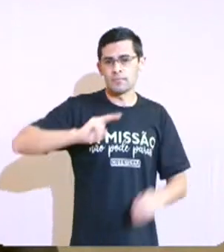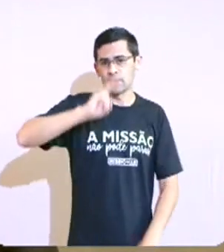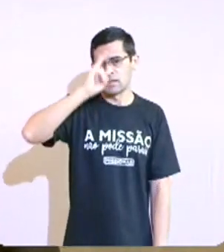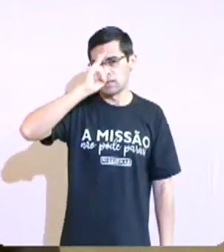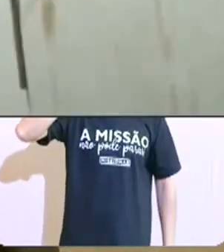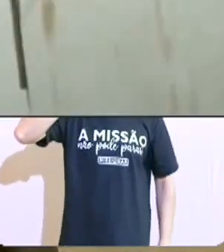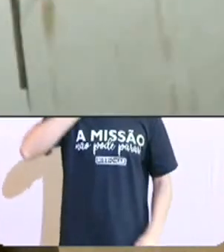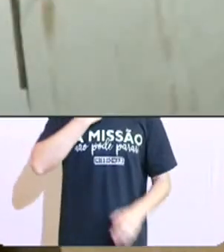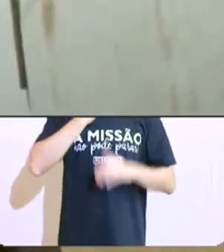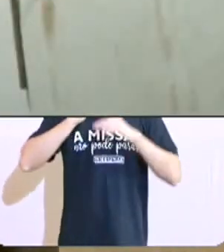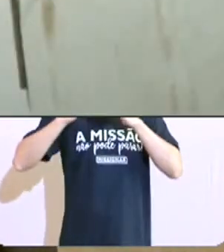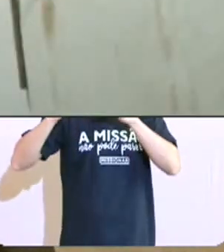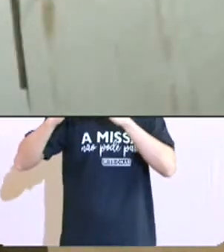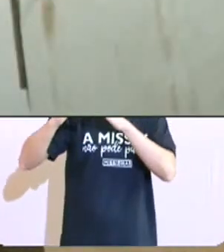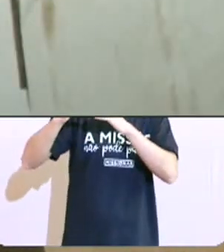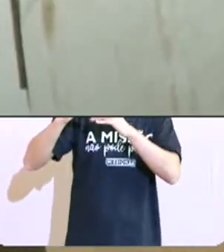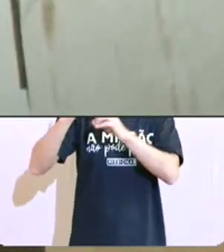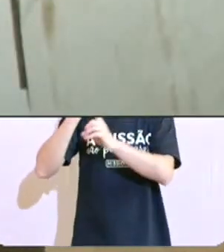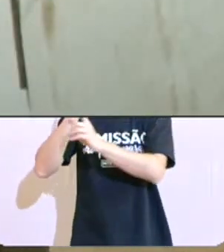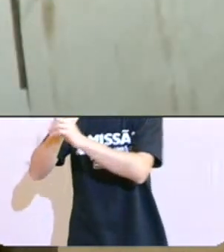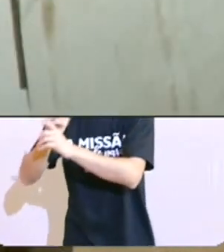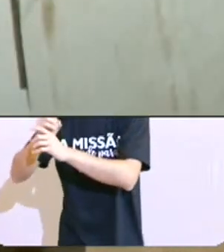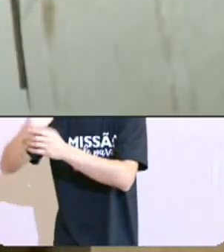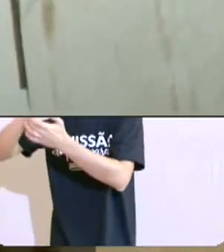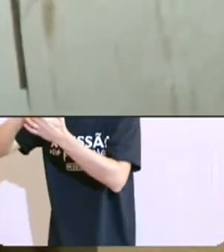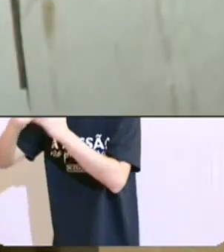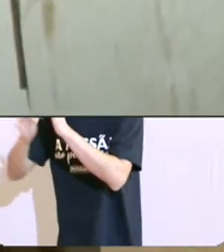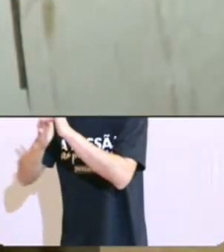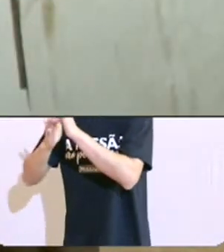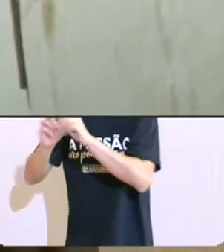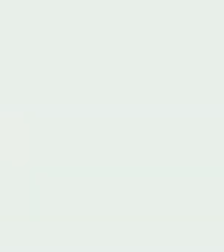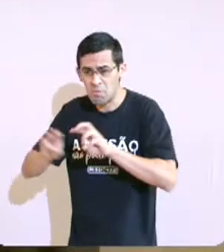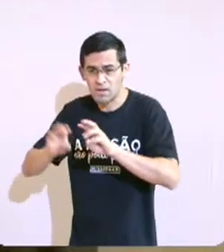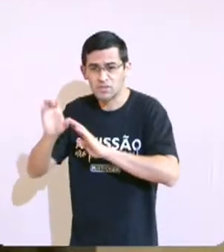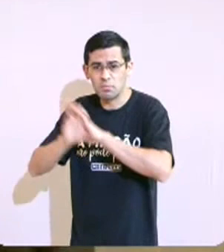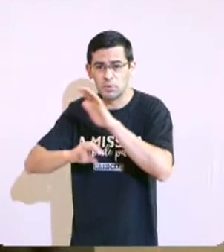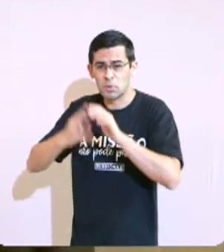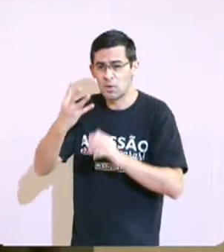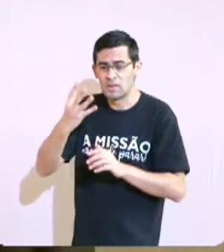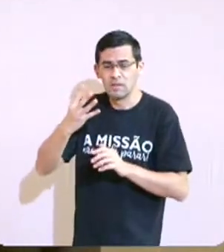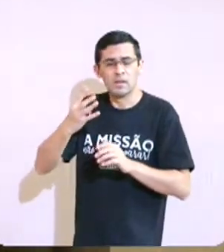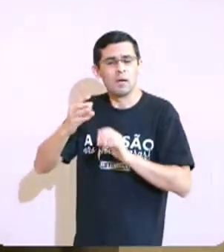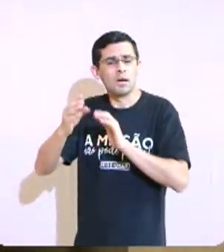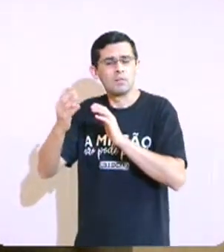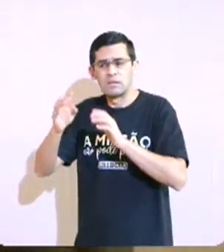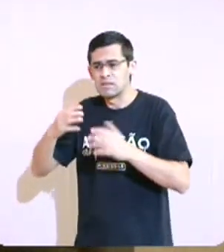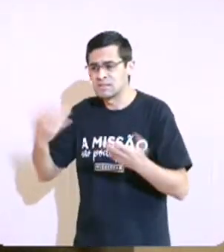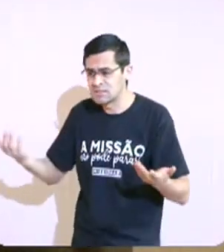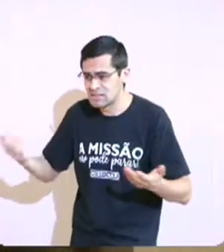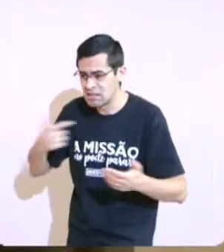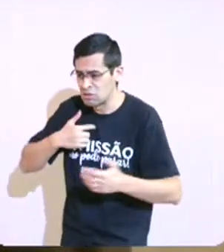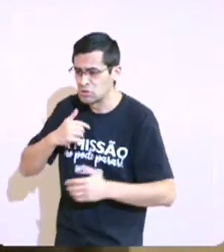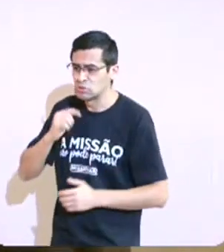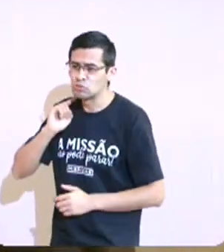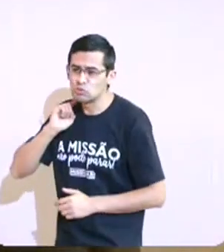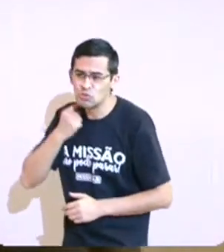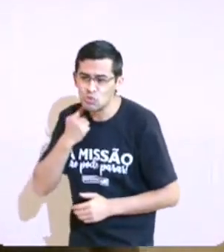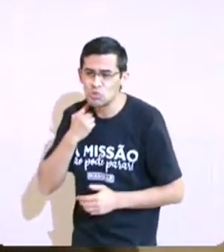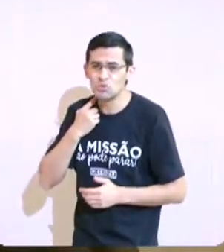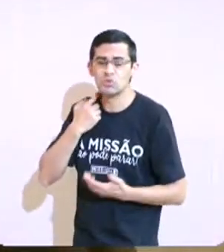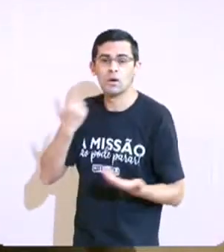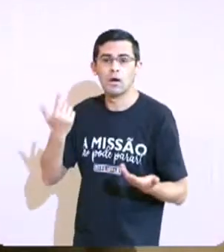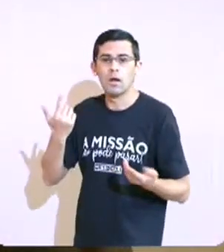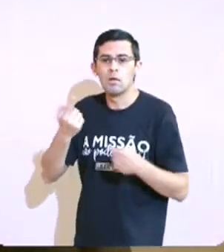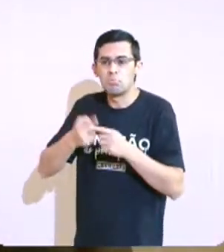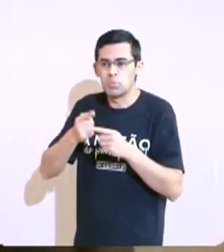do leproso que chega a Jesus em Marcos capítulo 1, 40 a 42, já chega gritando, estou impuro,